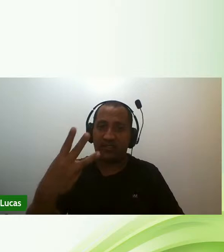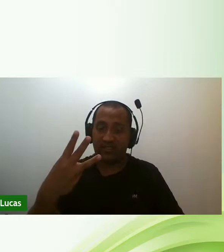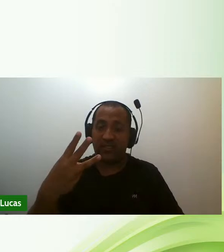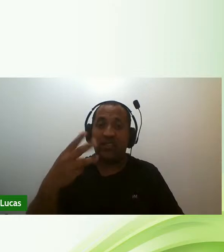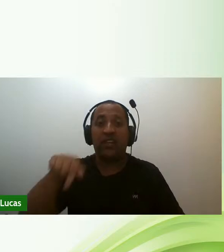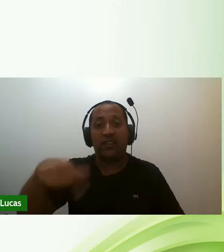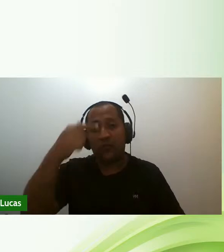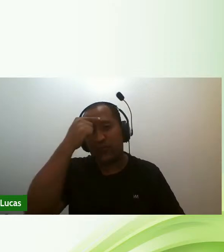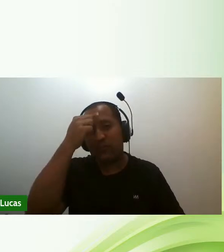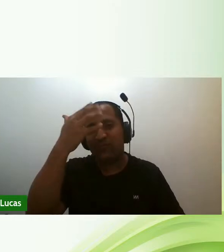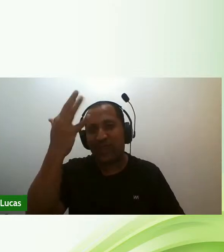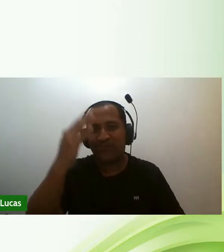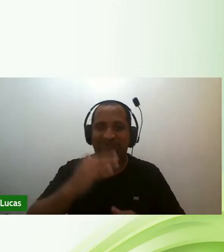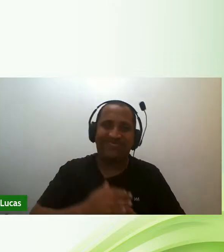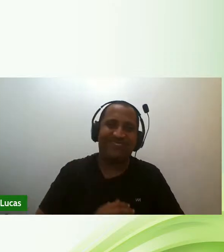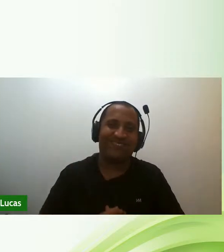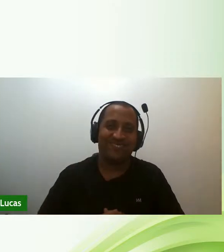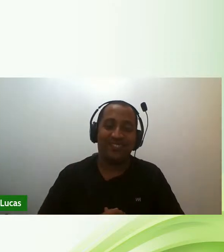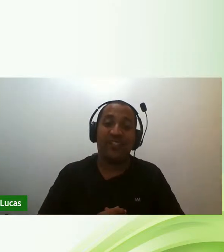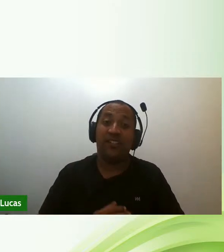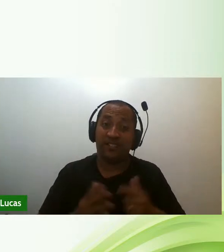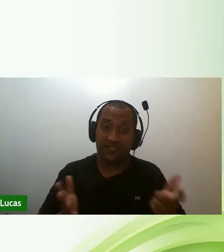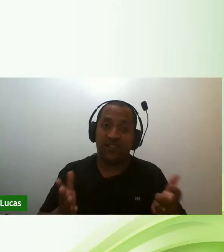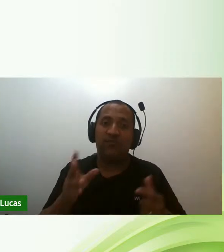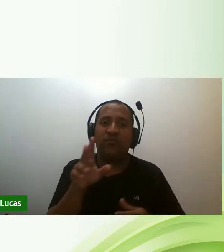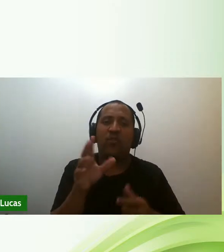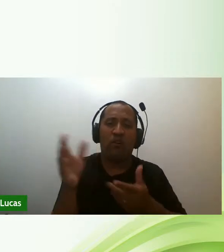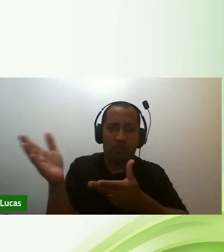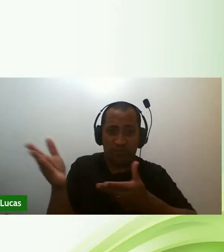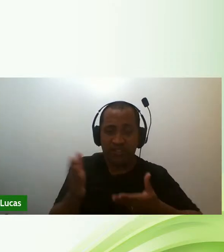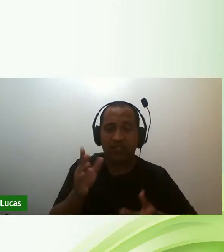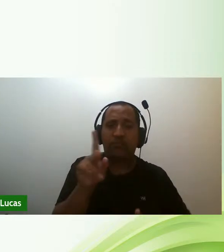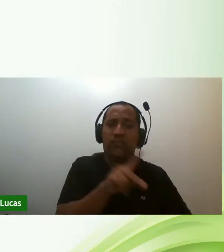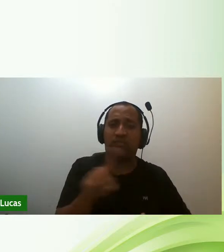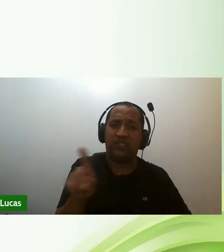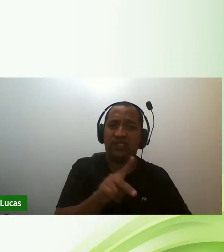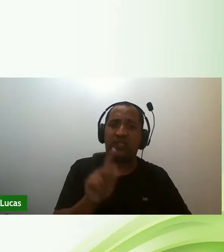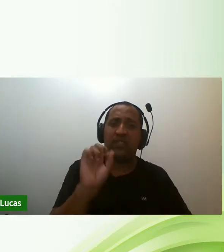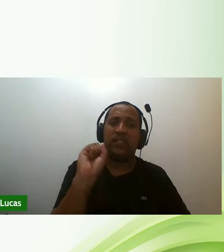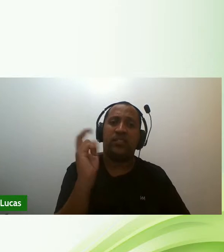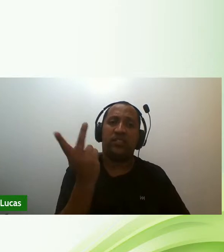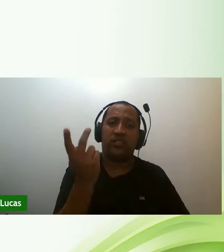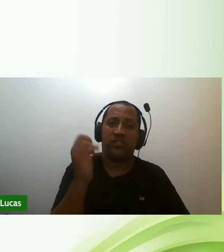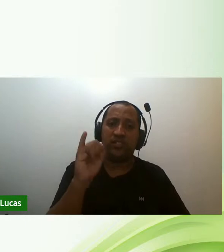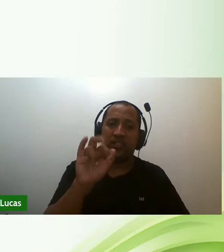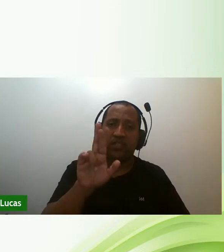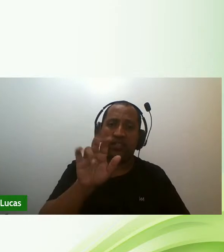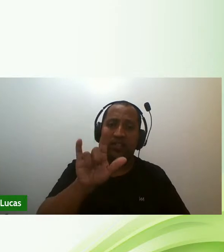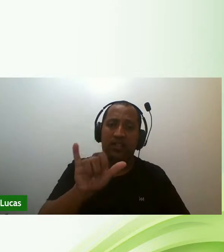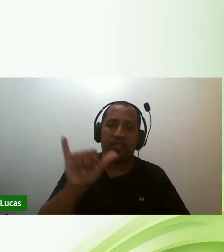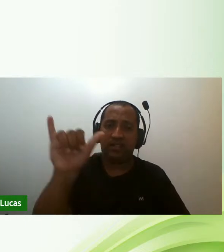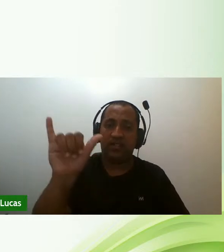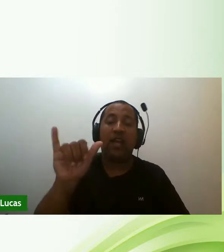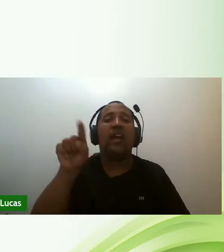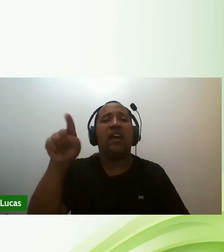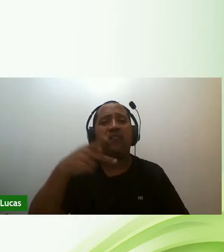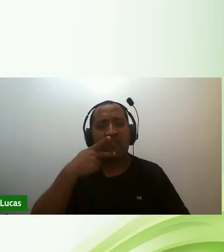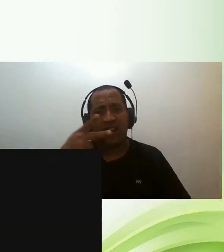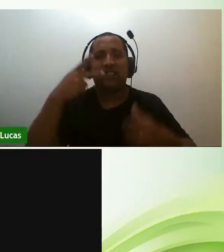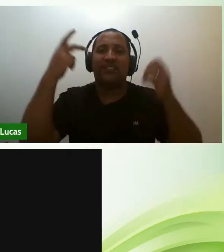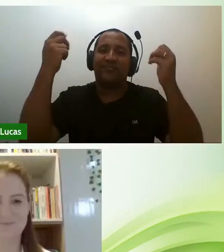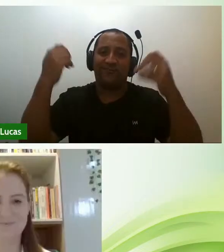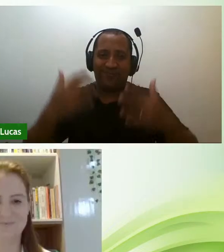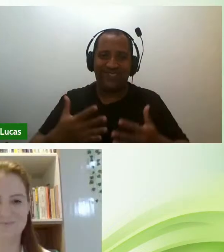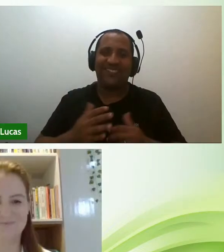Pampa. Convidamos a professora Shirley Nascimento, pró-reitora de graduação da Unipampa, para que faça a sua fala de acolhida.